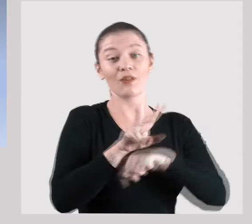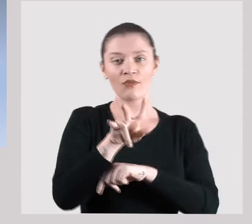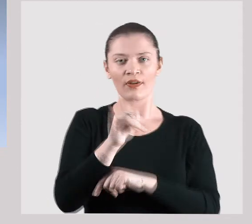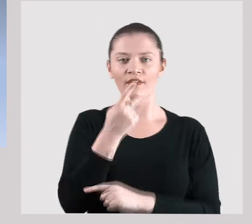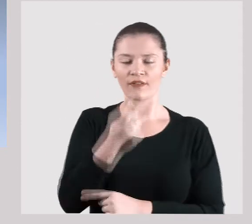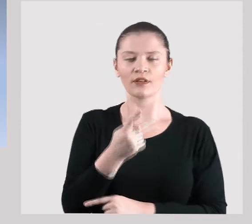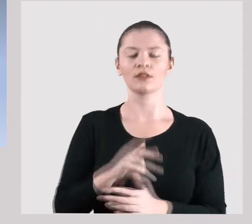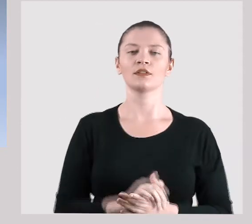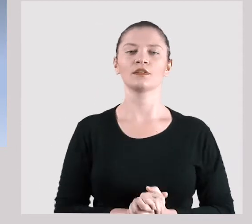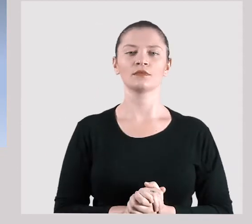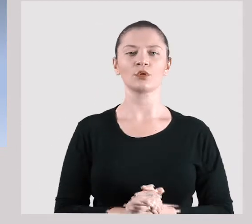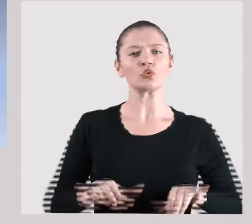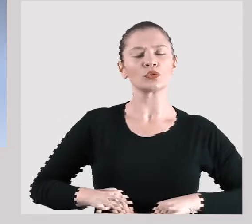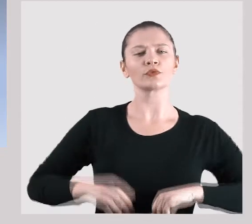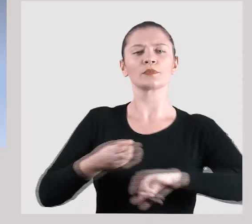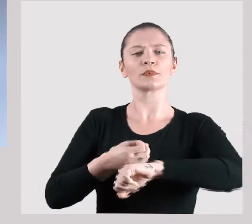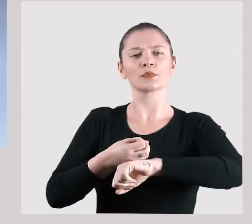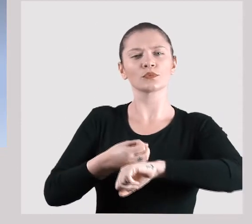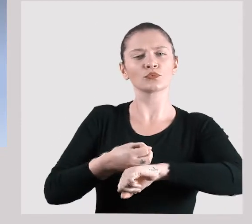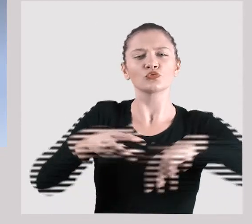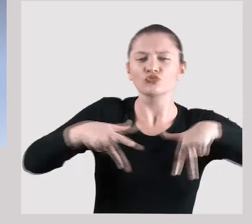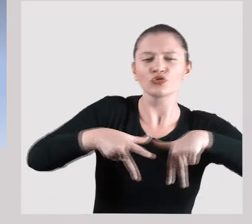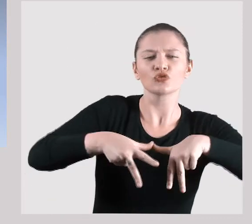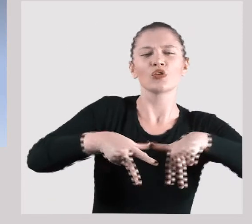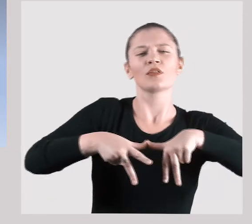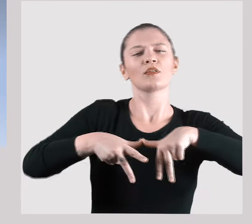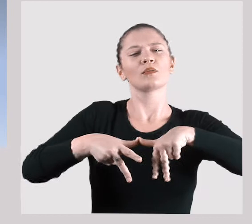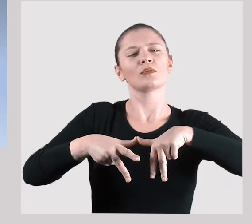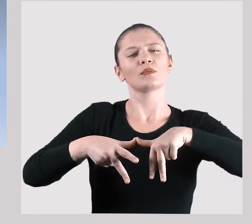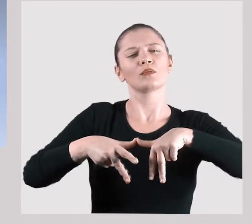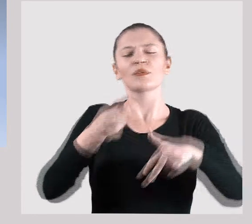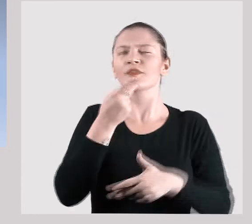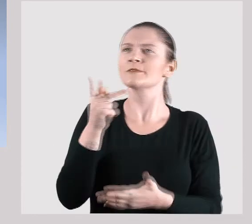afirmar essa disforia de gênero, já fazendo